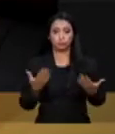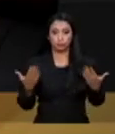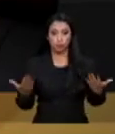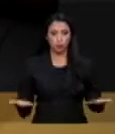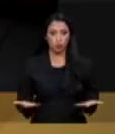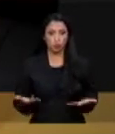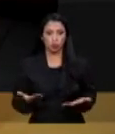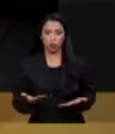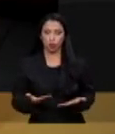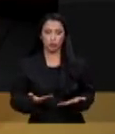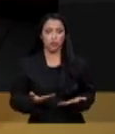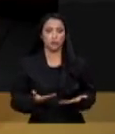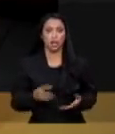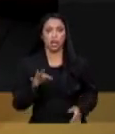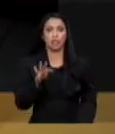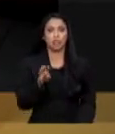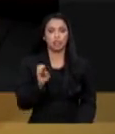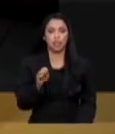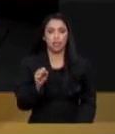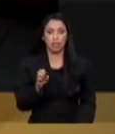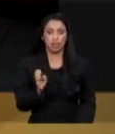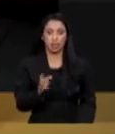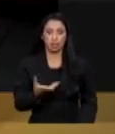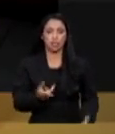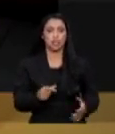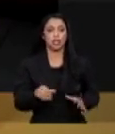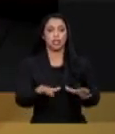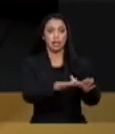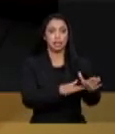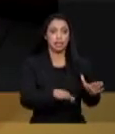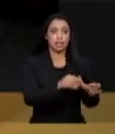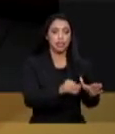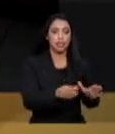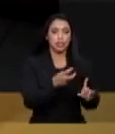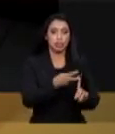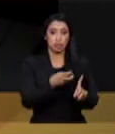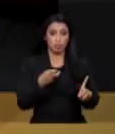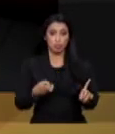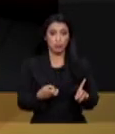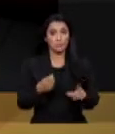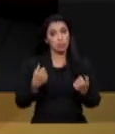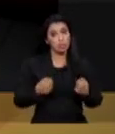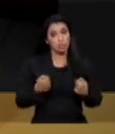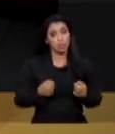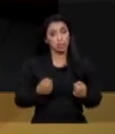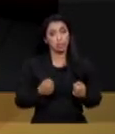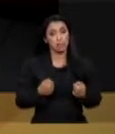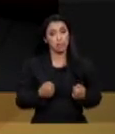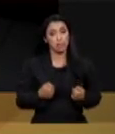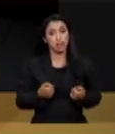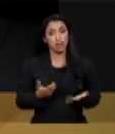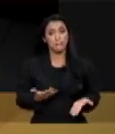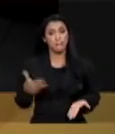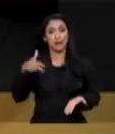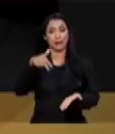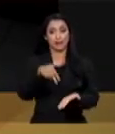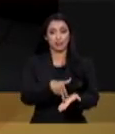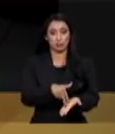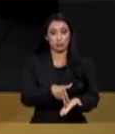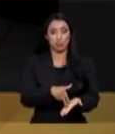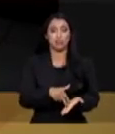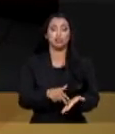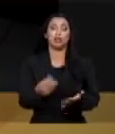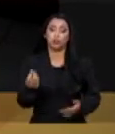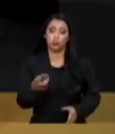terras, construir uma tese sobre terras indígenas, sem considerar as vidas dos povos indígenas. E não há como falar de